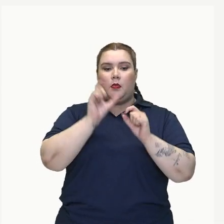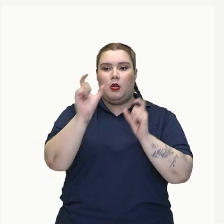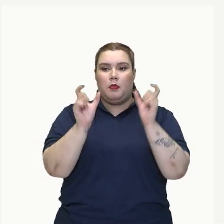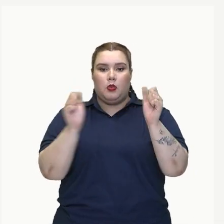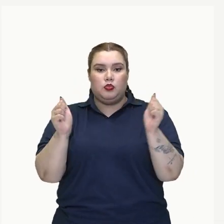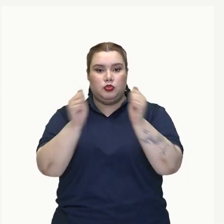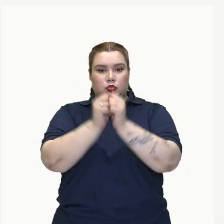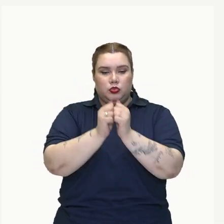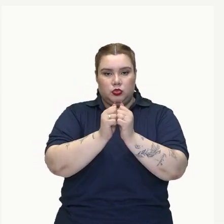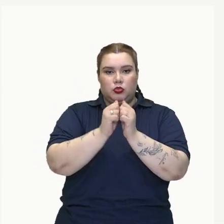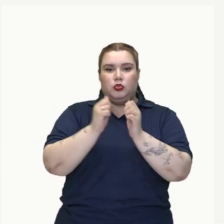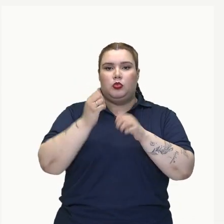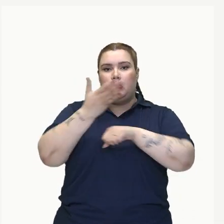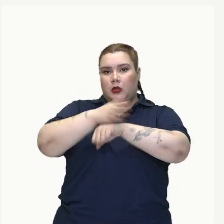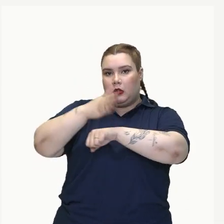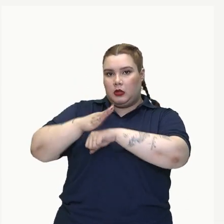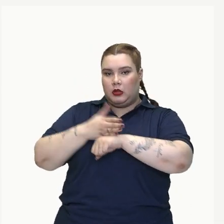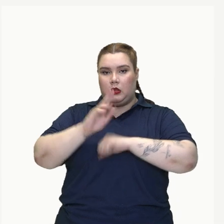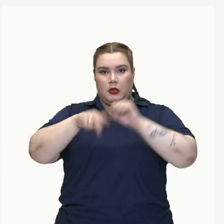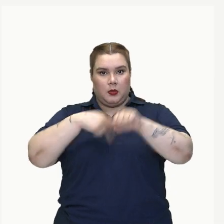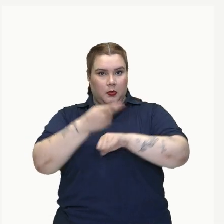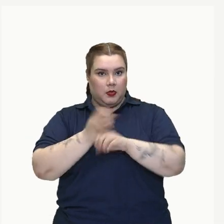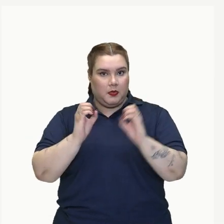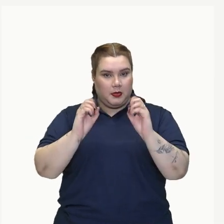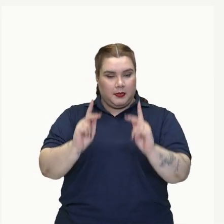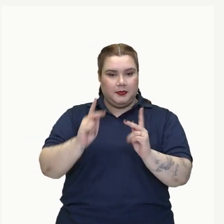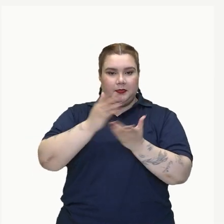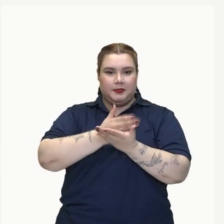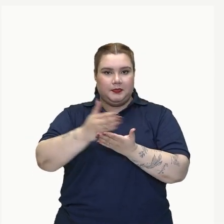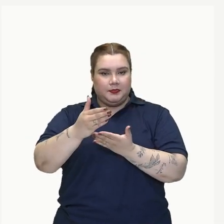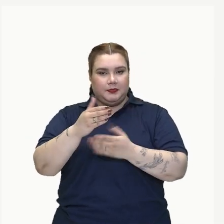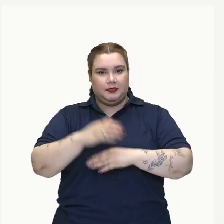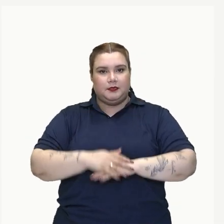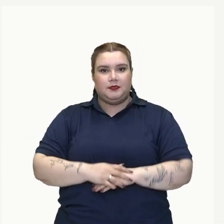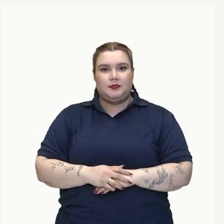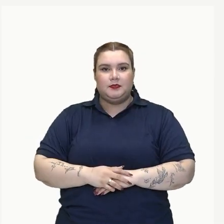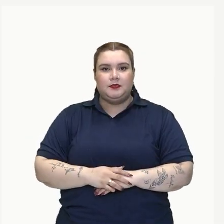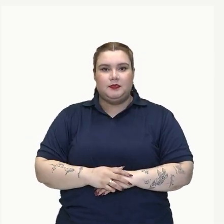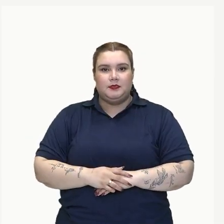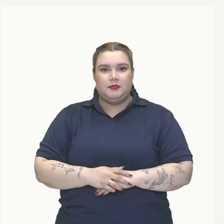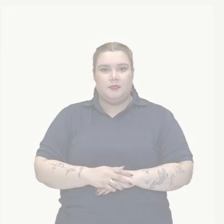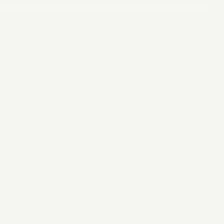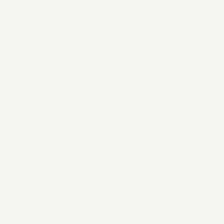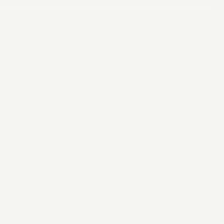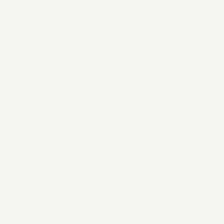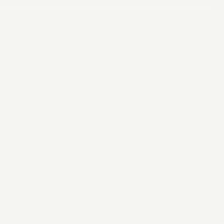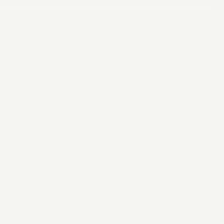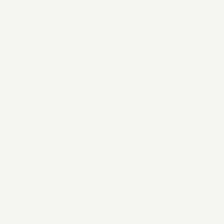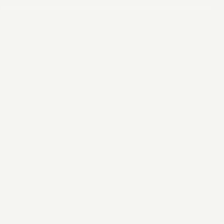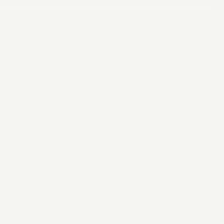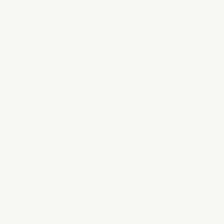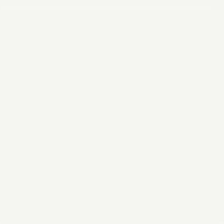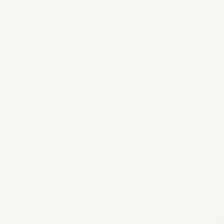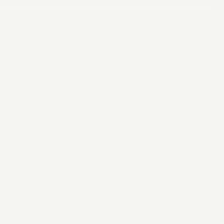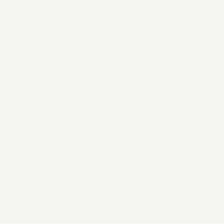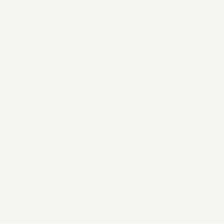fazer juntos aqui um momento de prática, tá bom? Vamos agora nomear, então, o ponto B e o ponto C. Acompanhe comigo agora na tela,